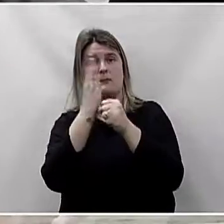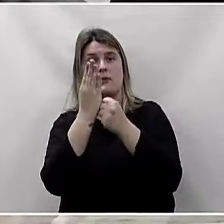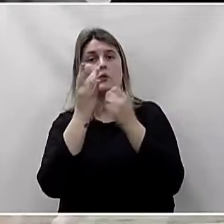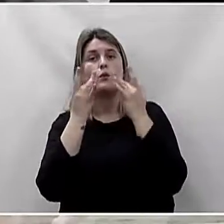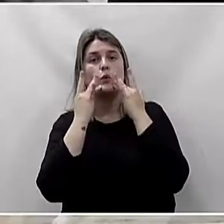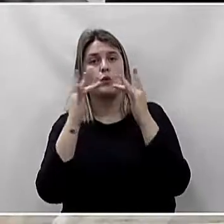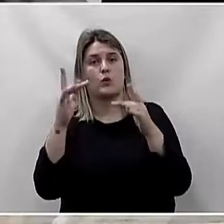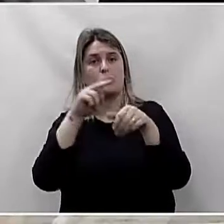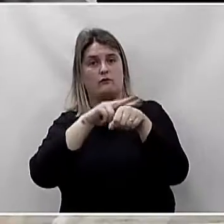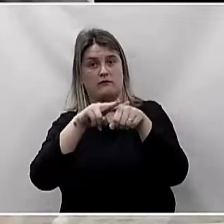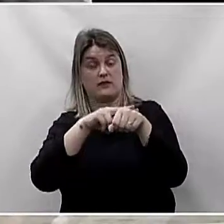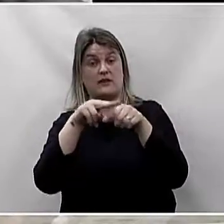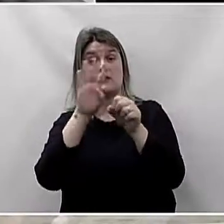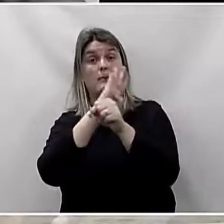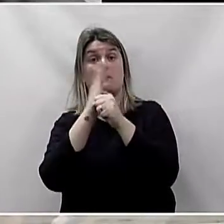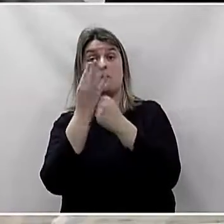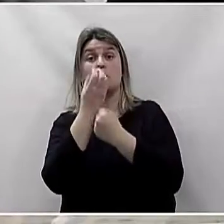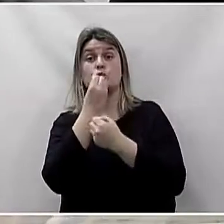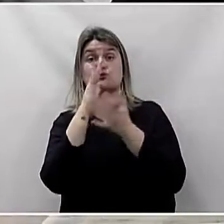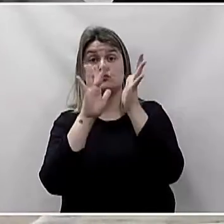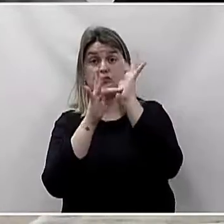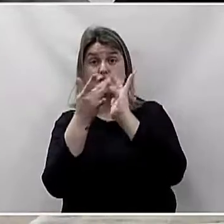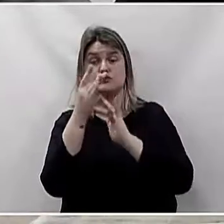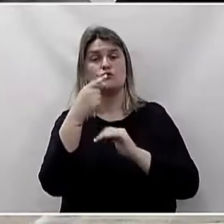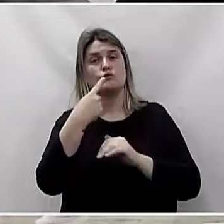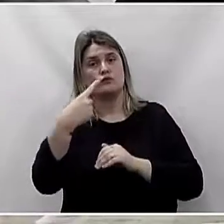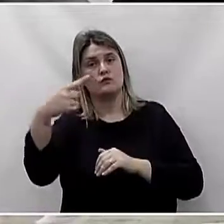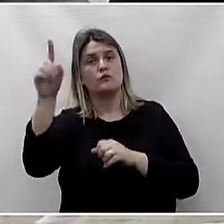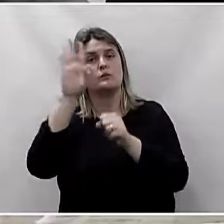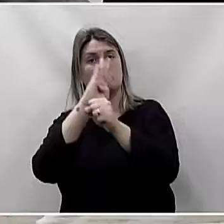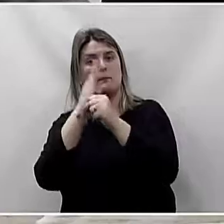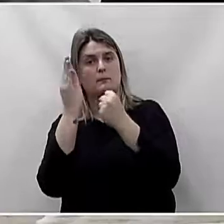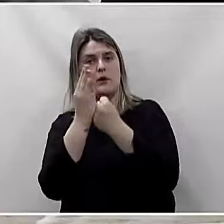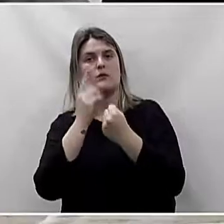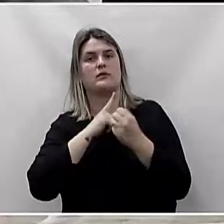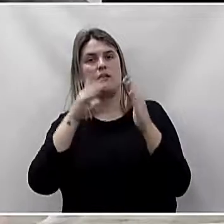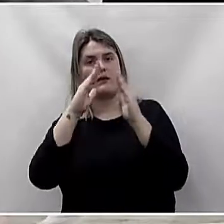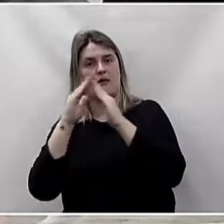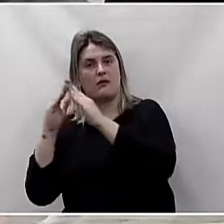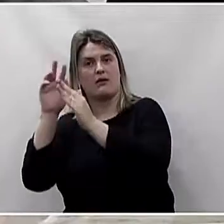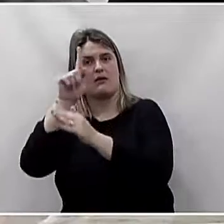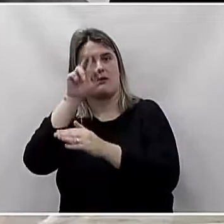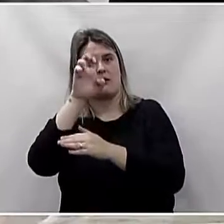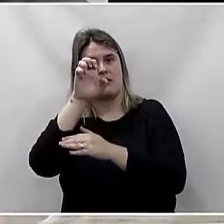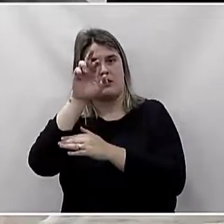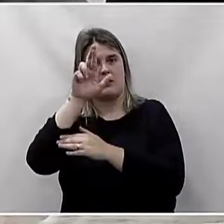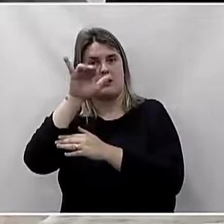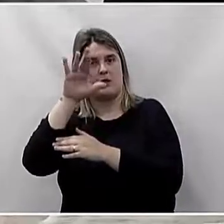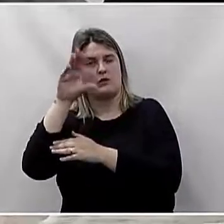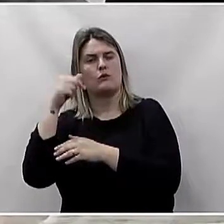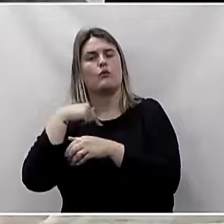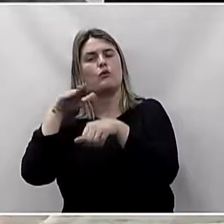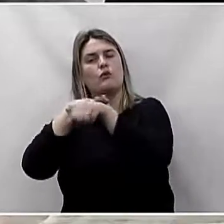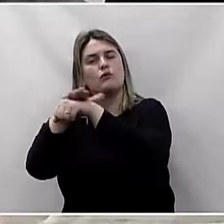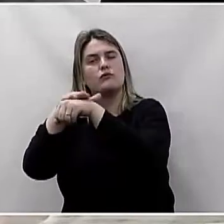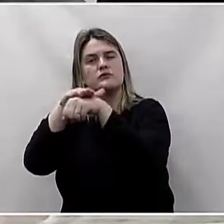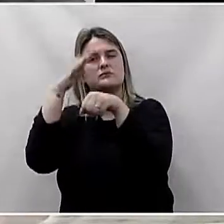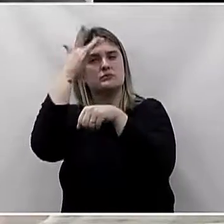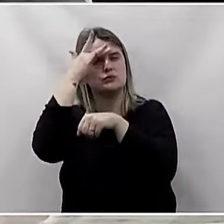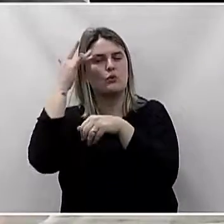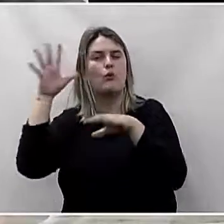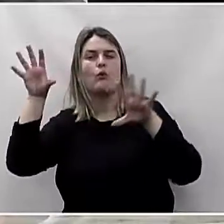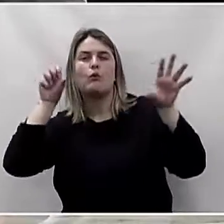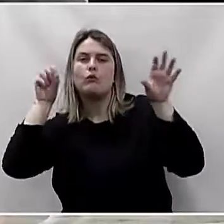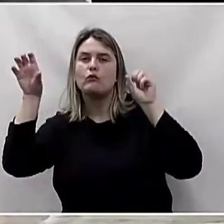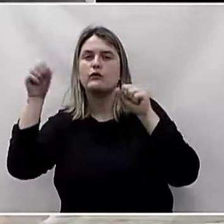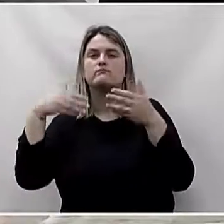Ouro Verde no bairro Bom Jesus e lá no bairro que tem o conjunto Guerino massinha conversando com as pessoas ouvindo os